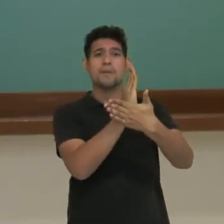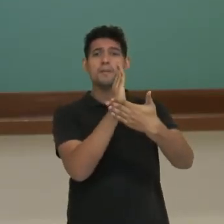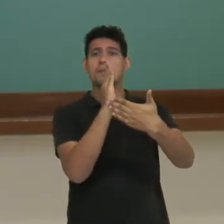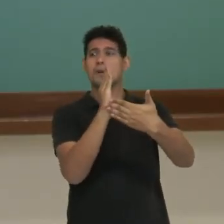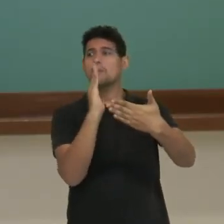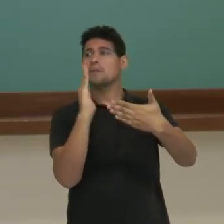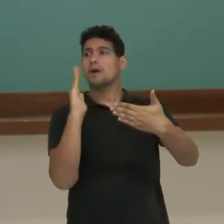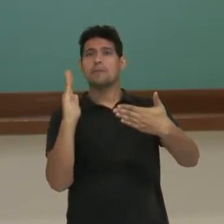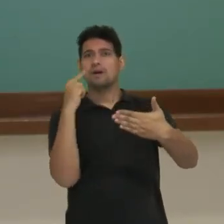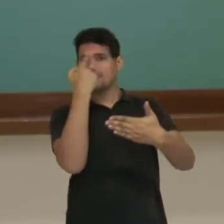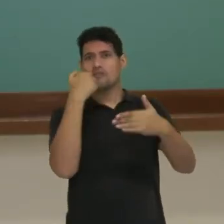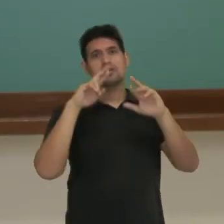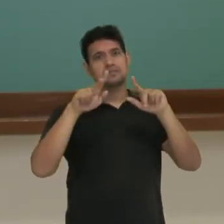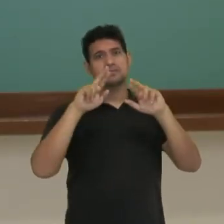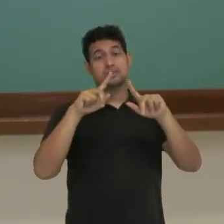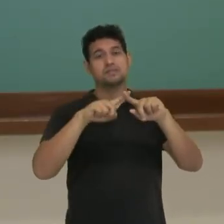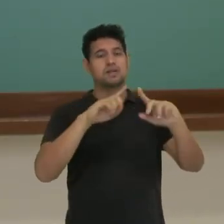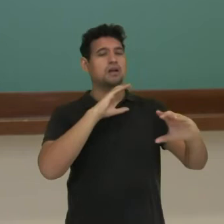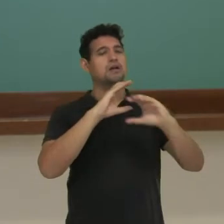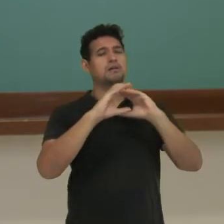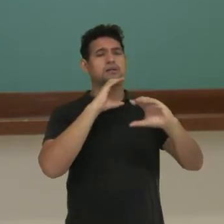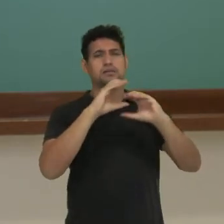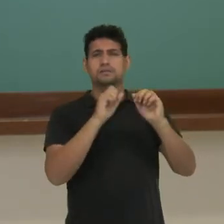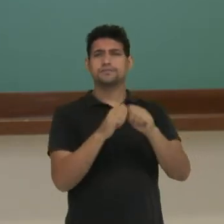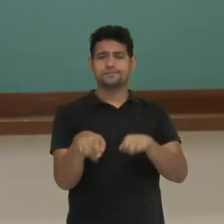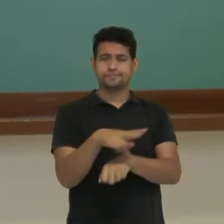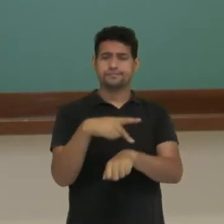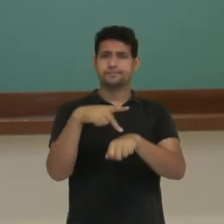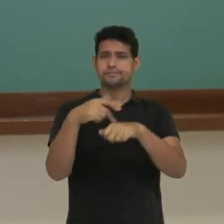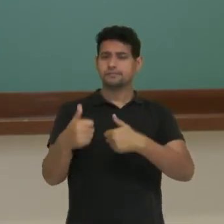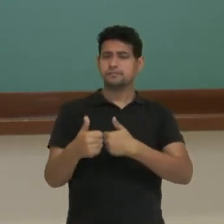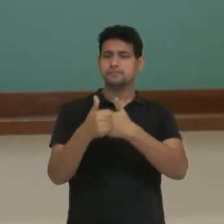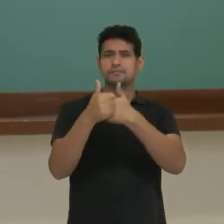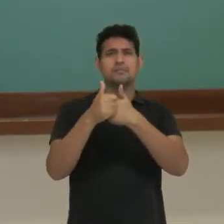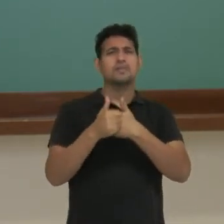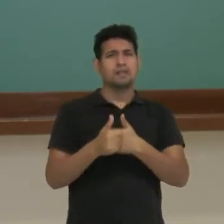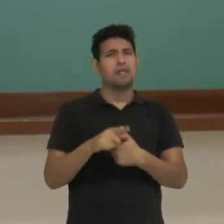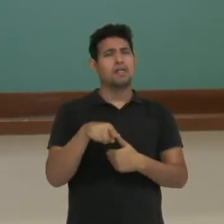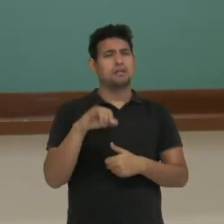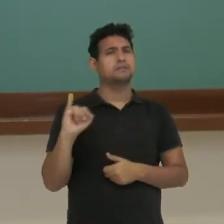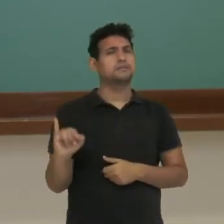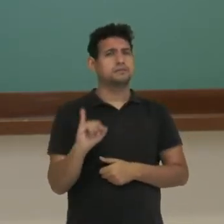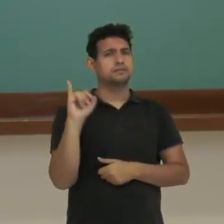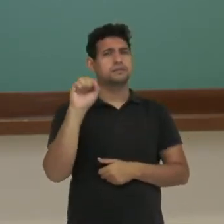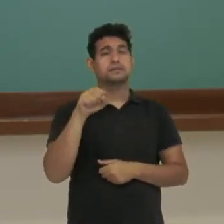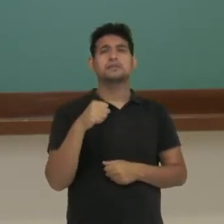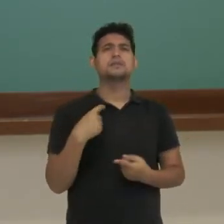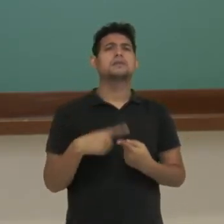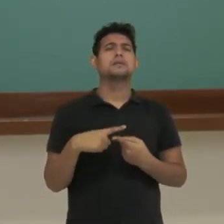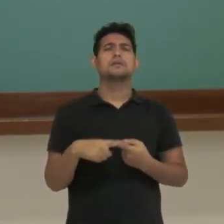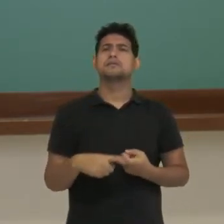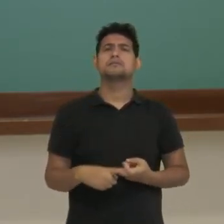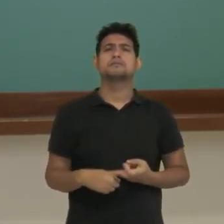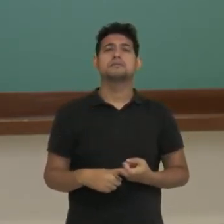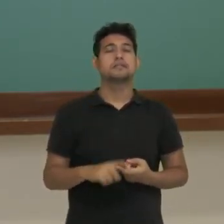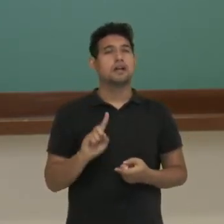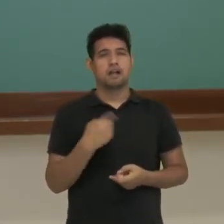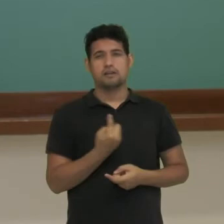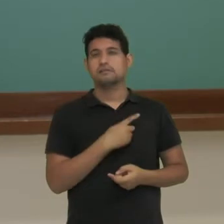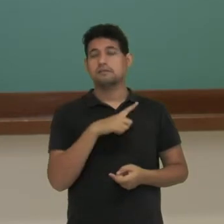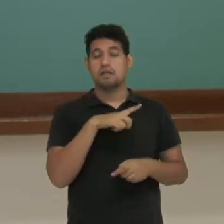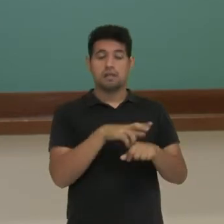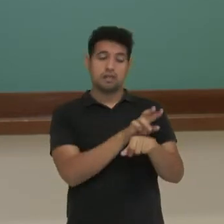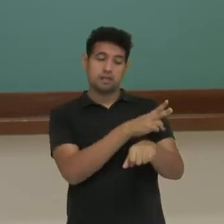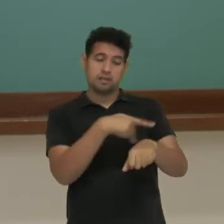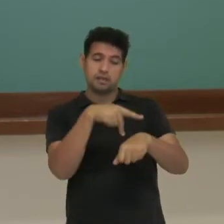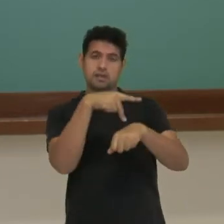país. Claro que a comunicação com os países vizinhos é extremamente importante. Por quê? Porque nós temos um país